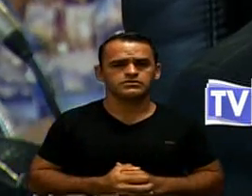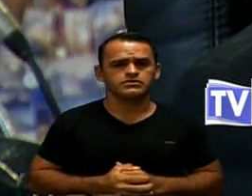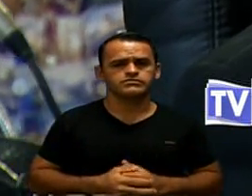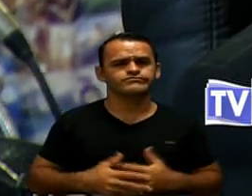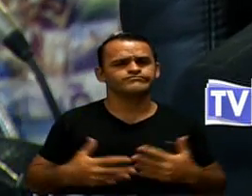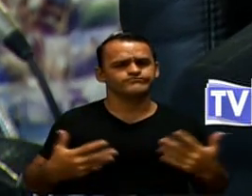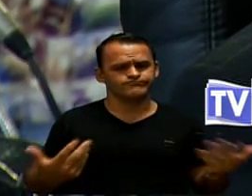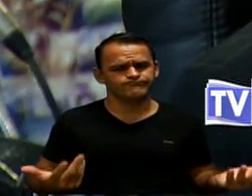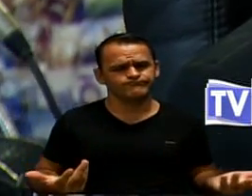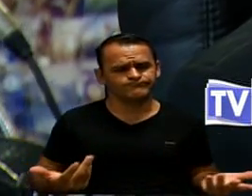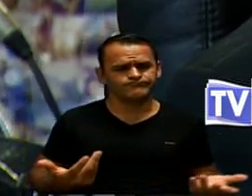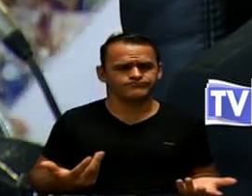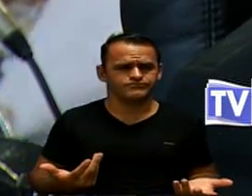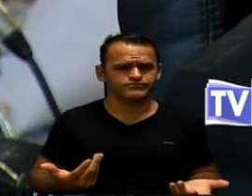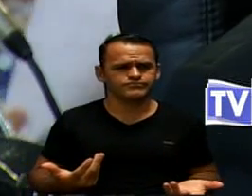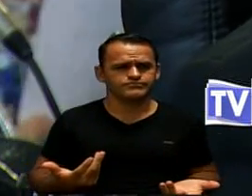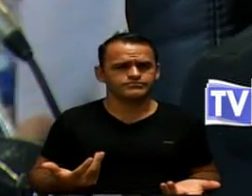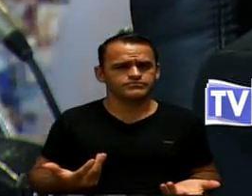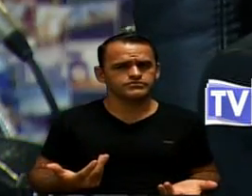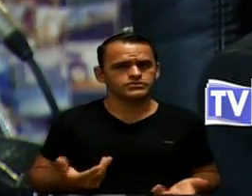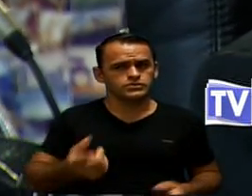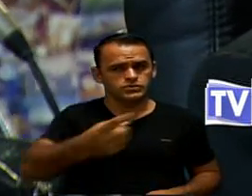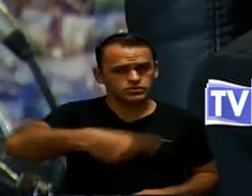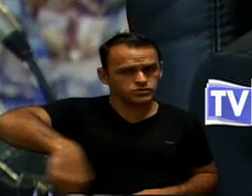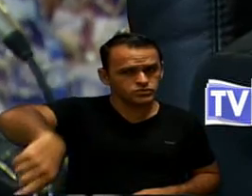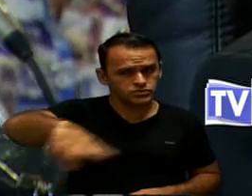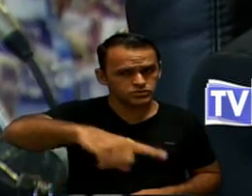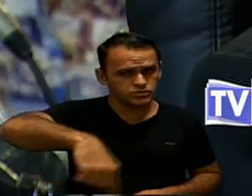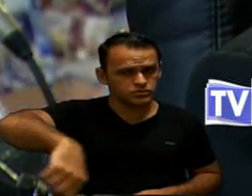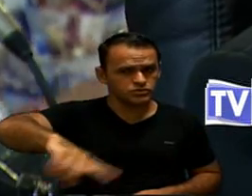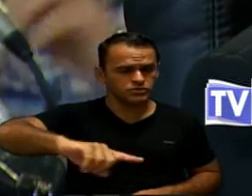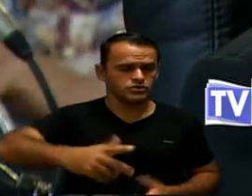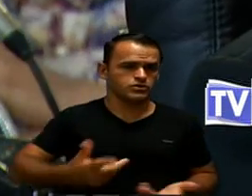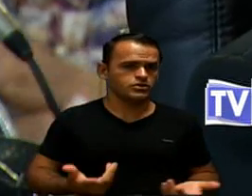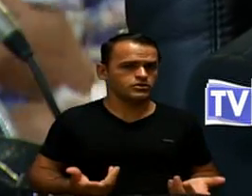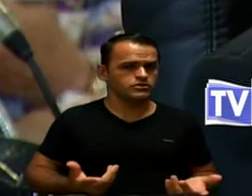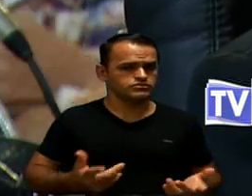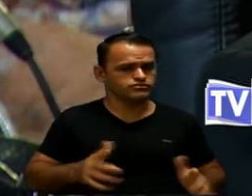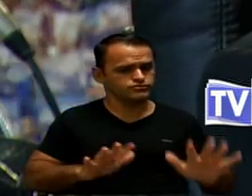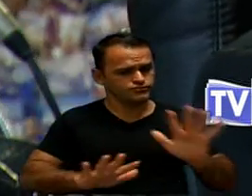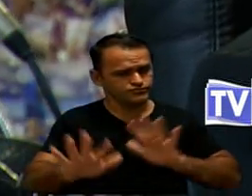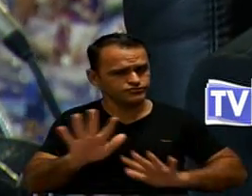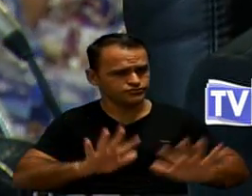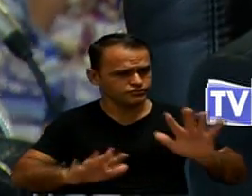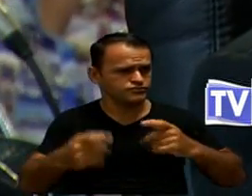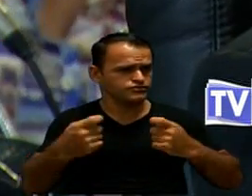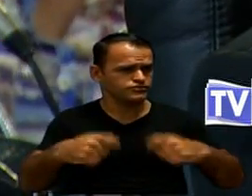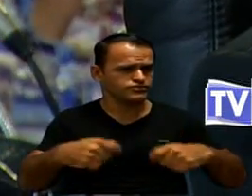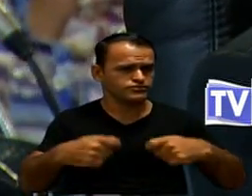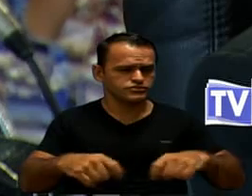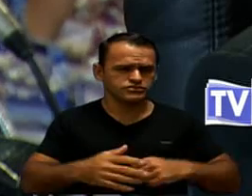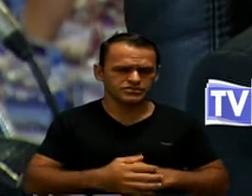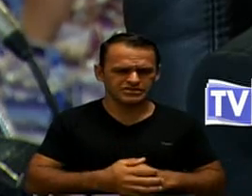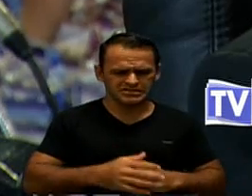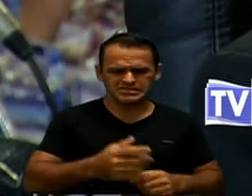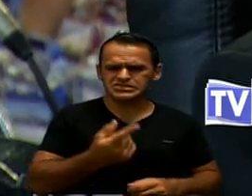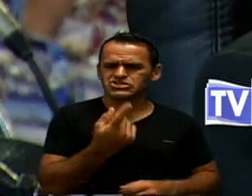olha, realmente, viu, nós temos que tratar essa questão. Não dá para mandar a correção de uma